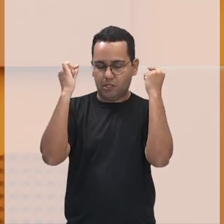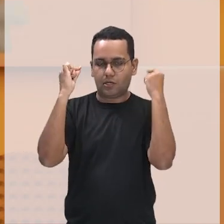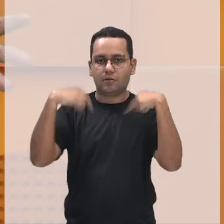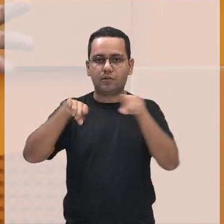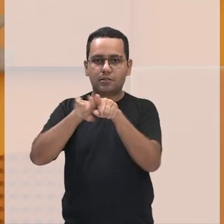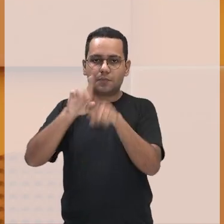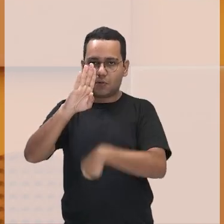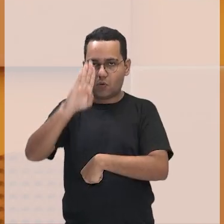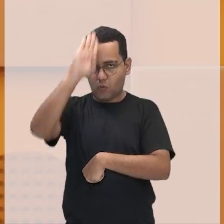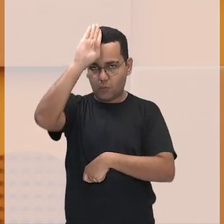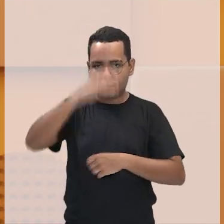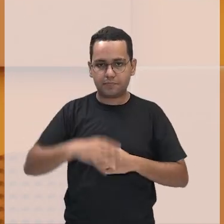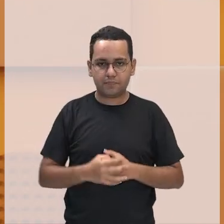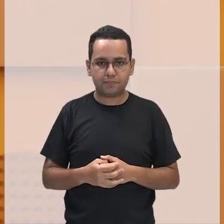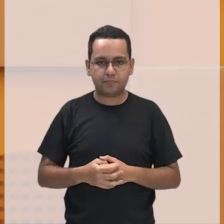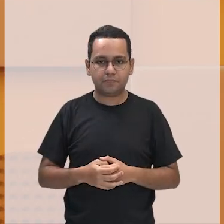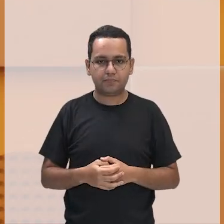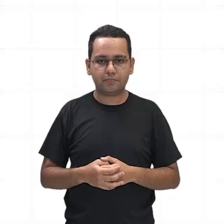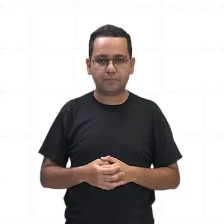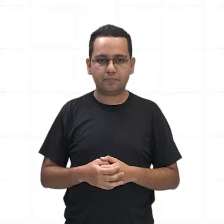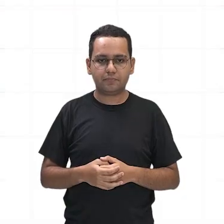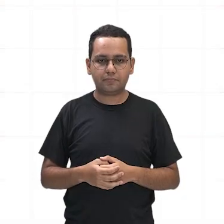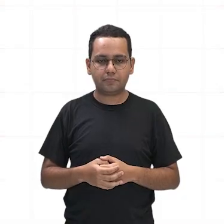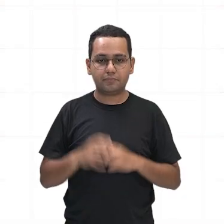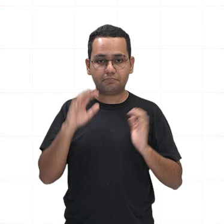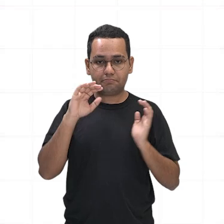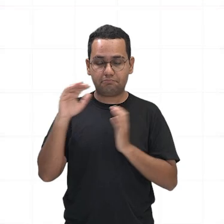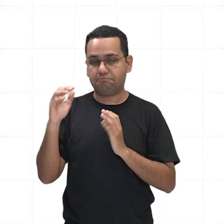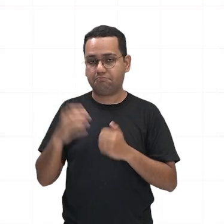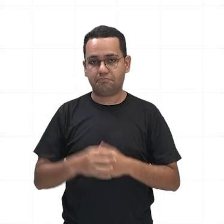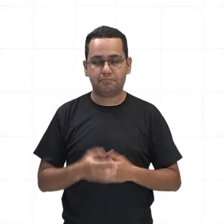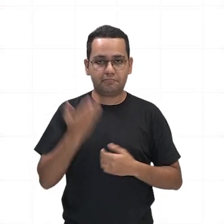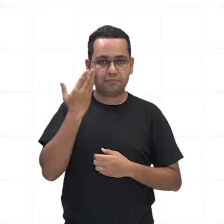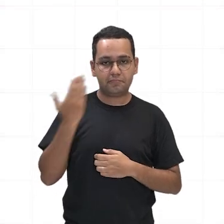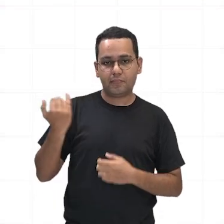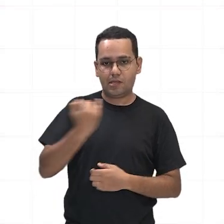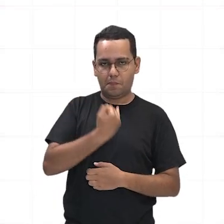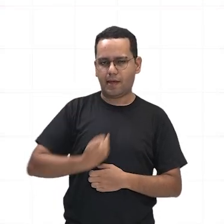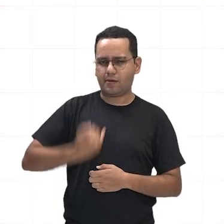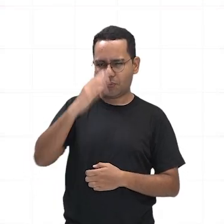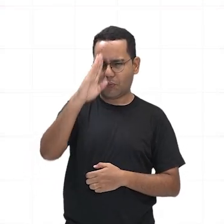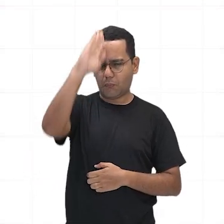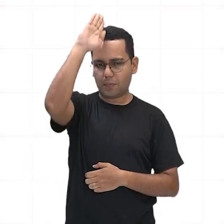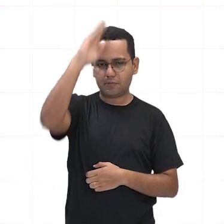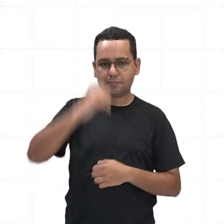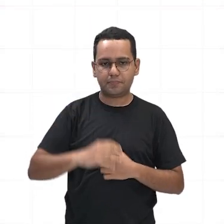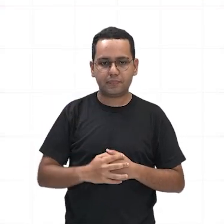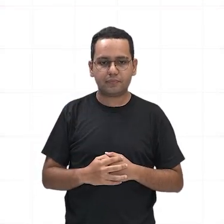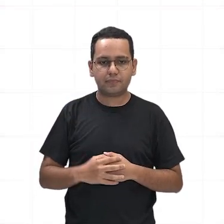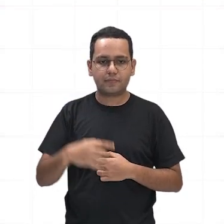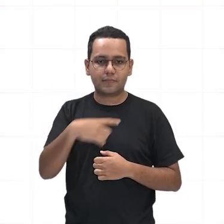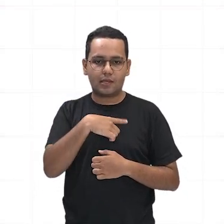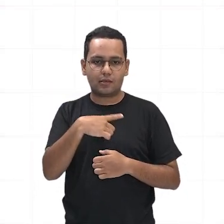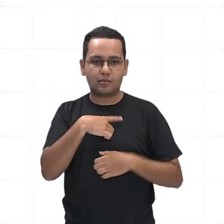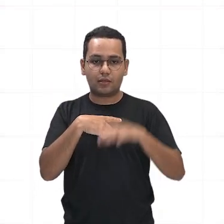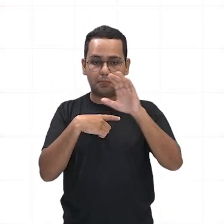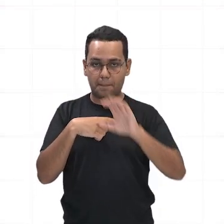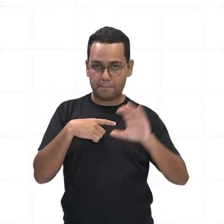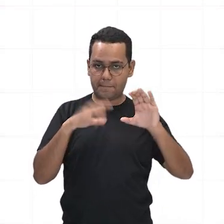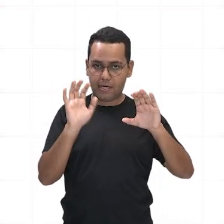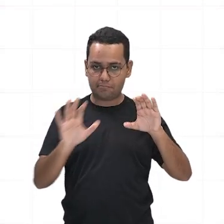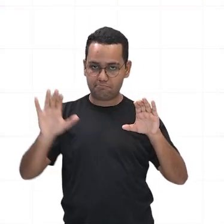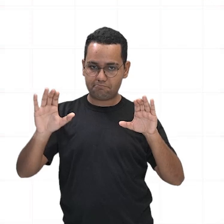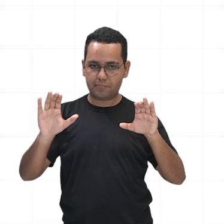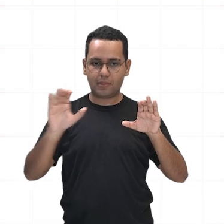o importante império que é então aí o Império Romano. Acompanha comigo. Nós temos o Império Romano então formado pelo Alto e pelo Baixo